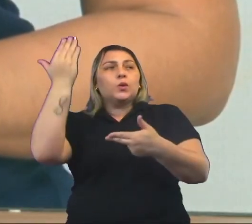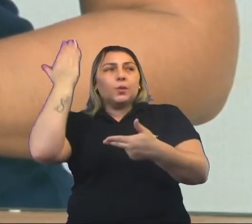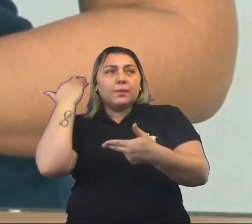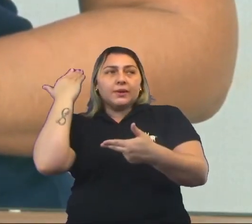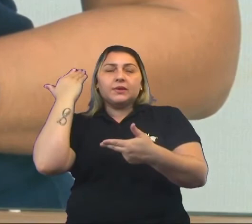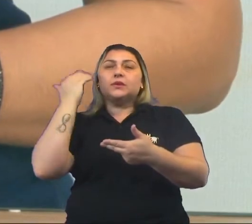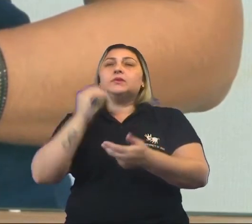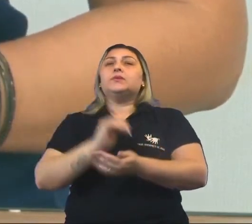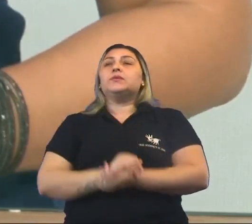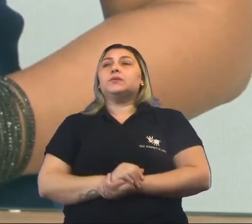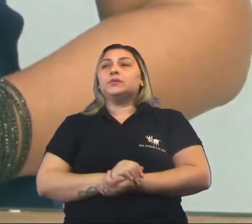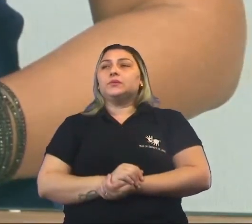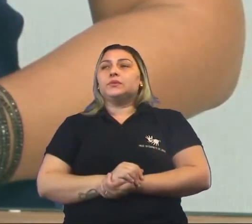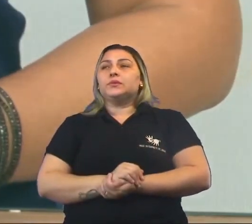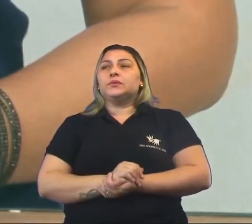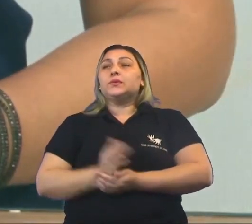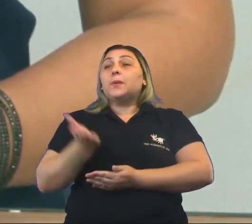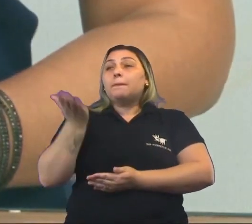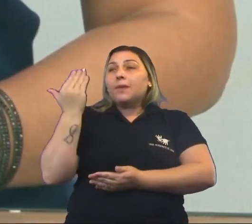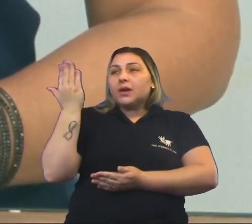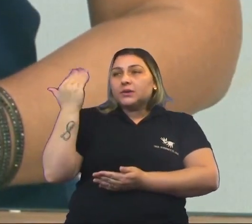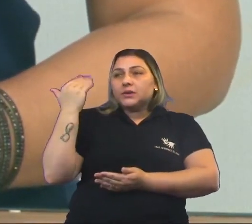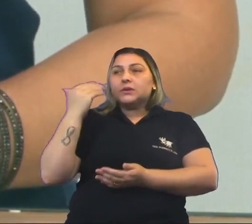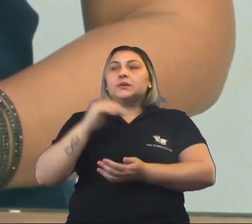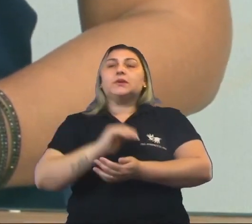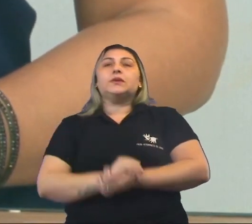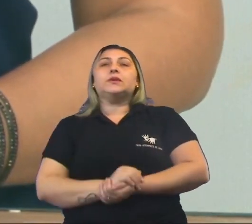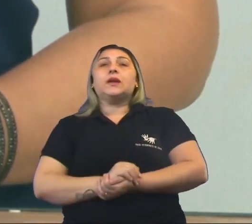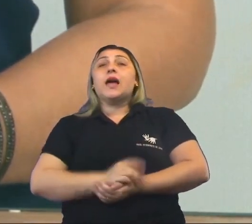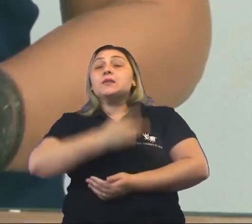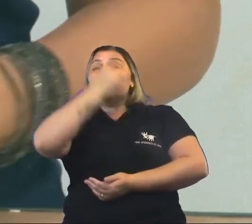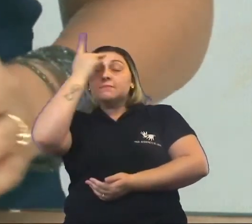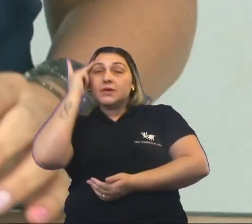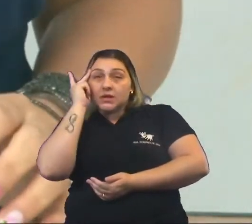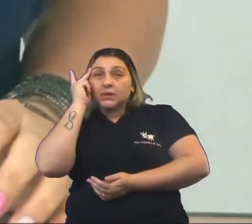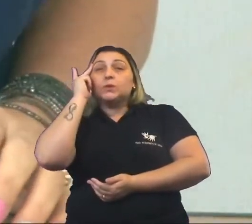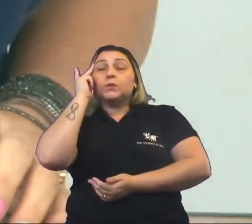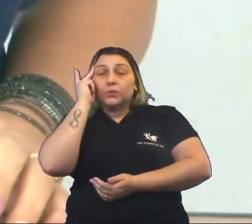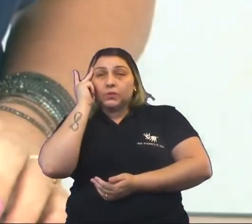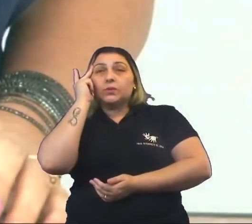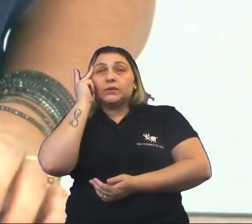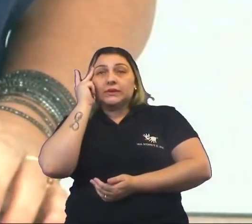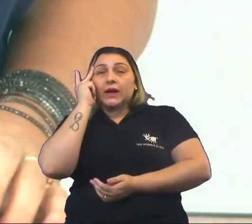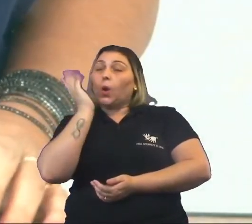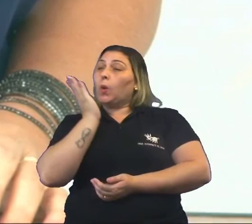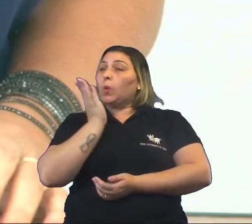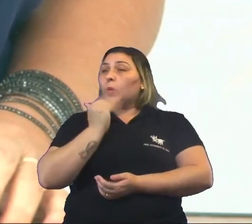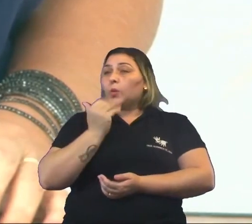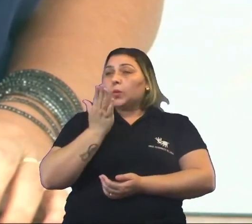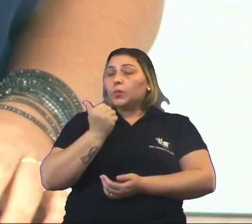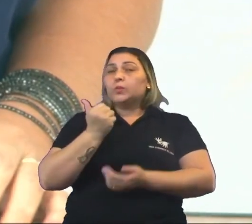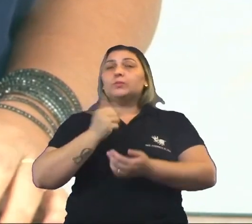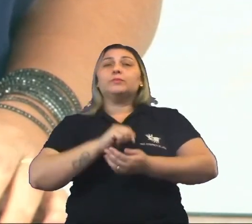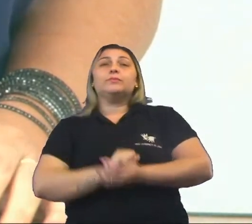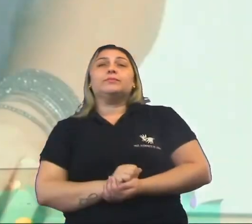nós já sabemos que no passado as pessoas acabavam se